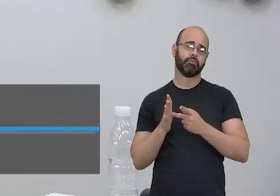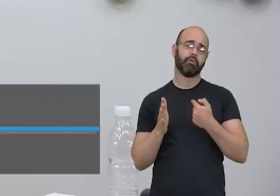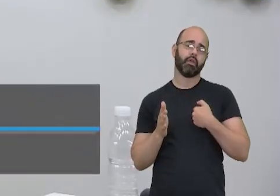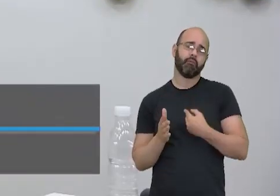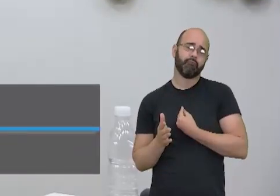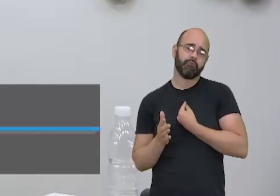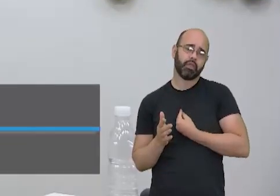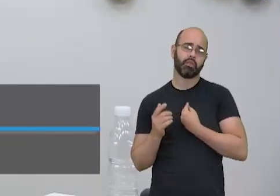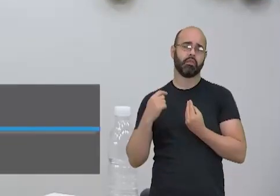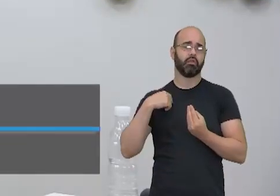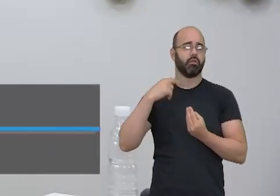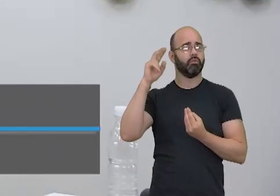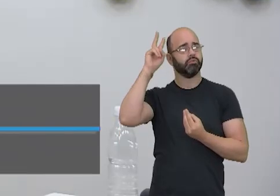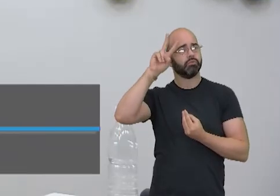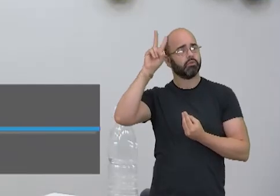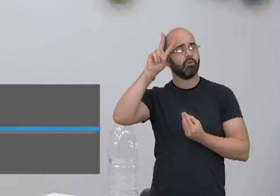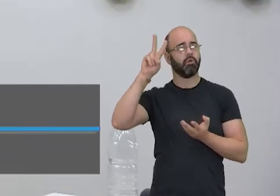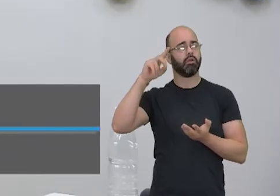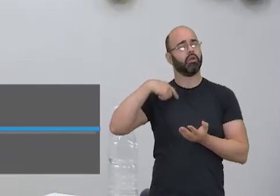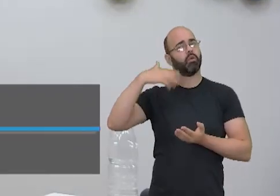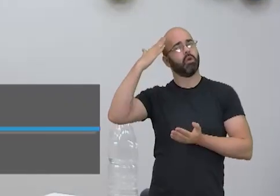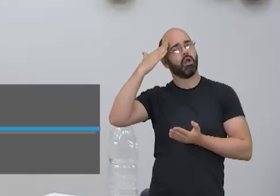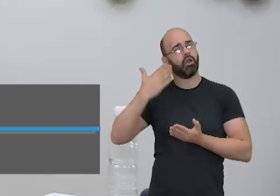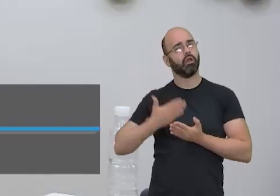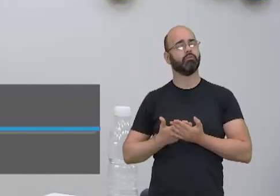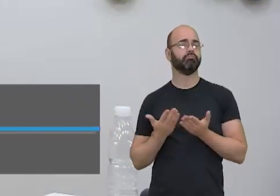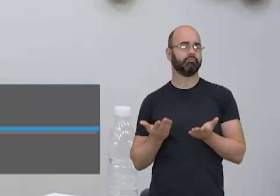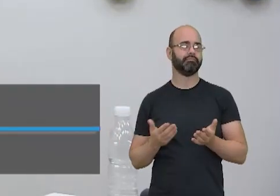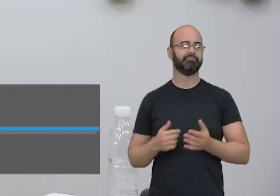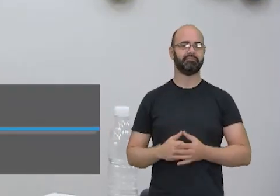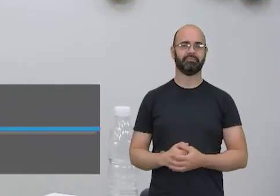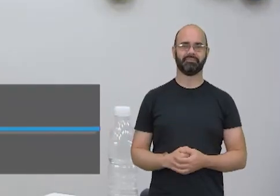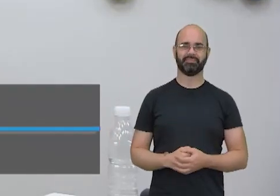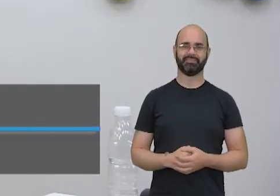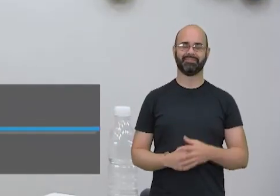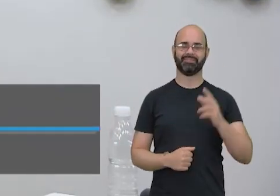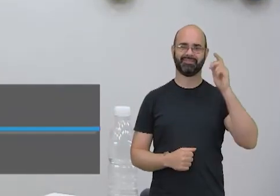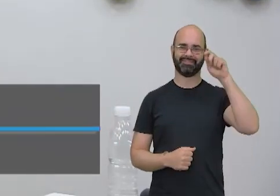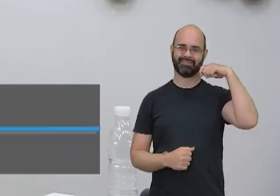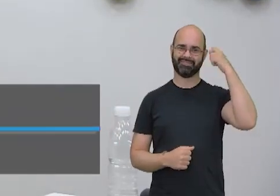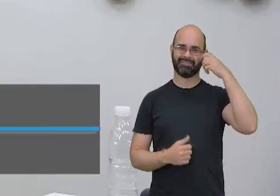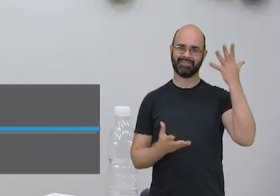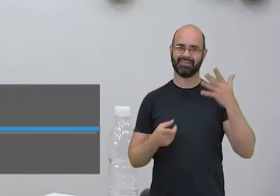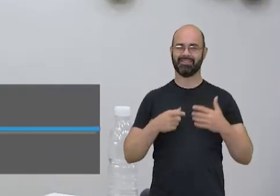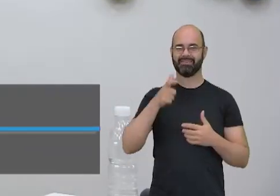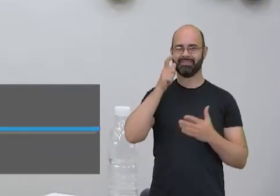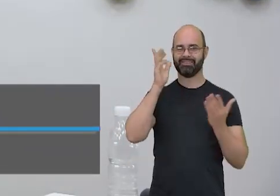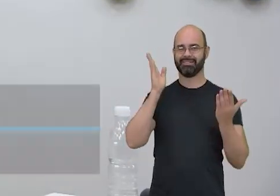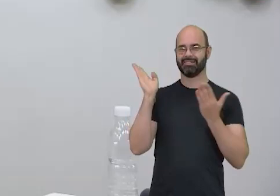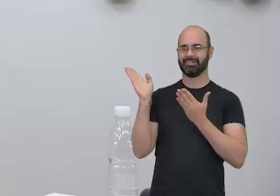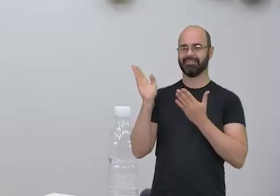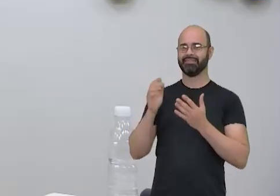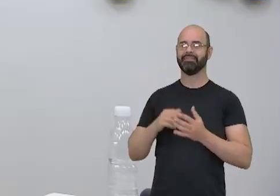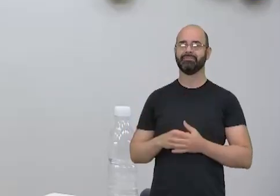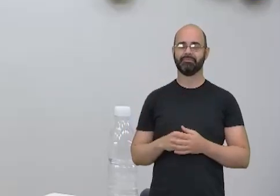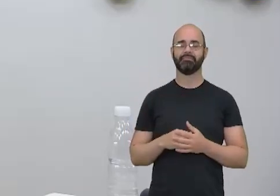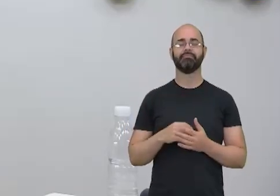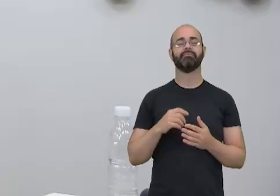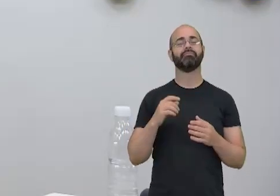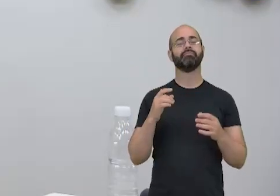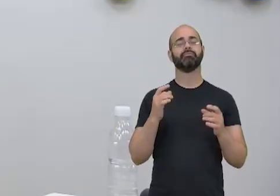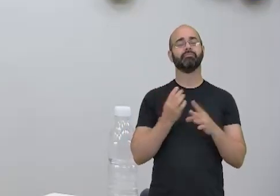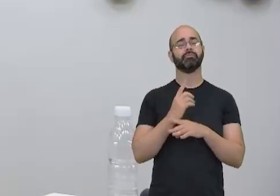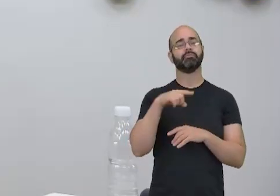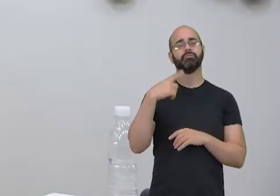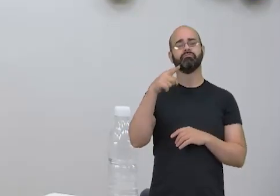história, daquilo que eu acredito, ok? Então, vamos aí ver o nosso videozinho. Pode colocar para eles, por favor. E aí, vocês podem